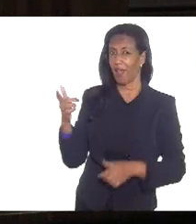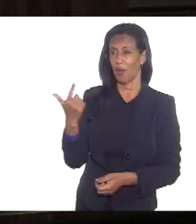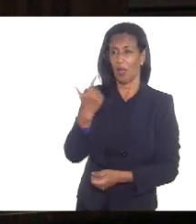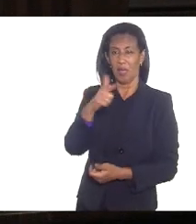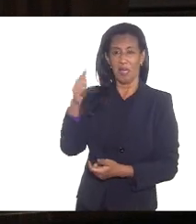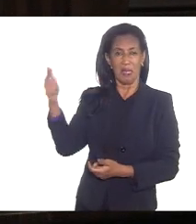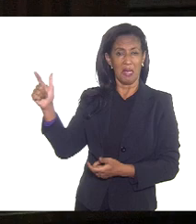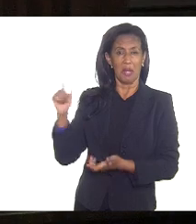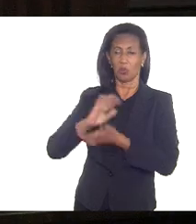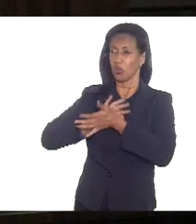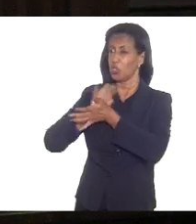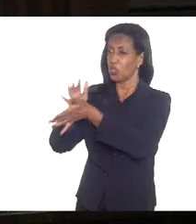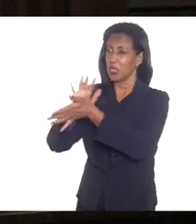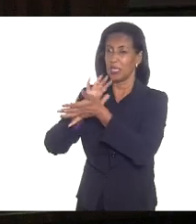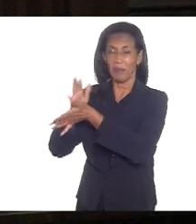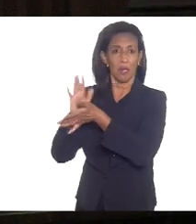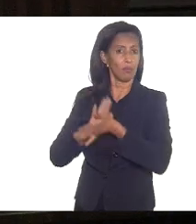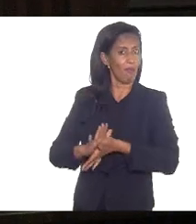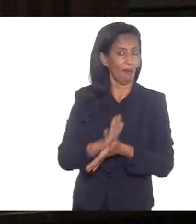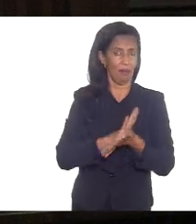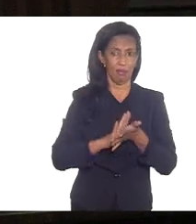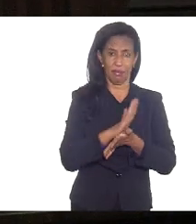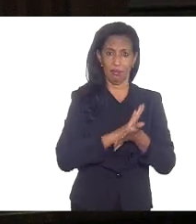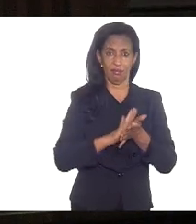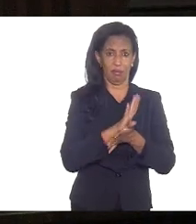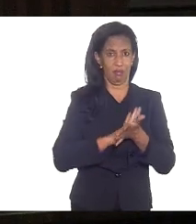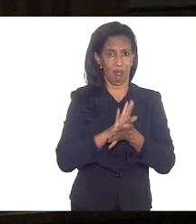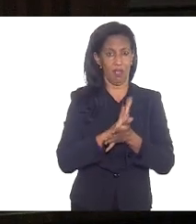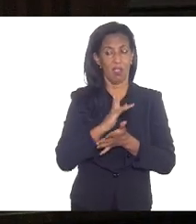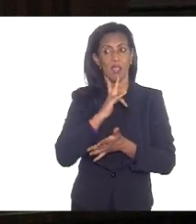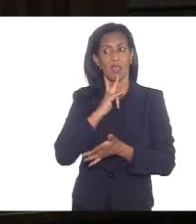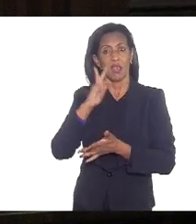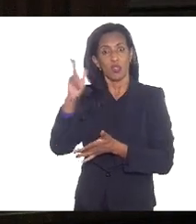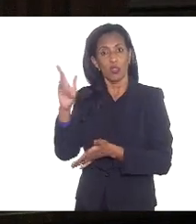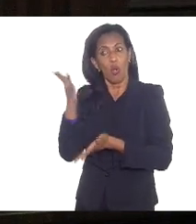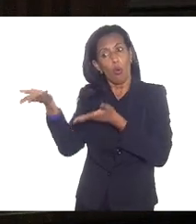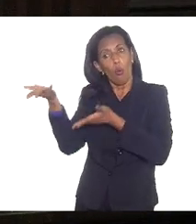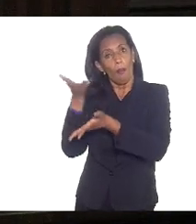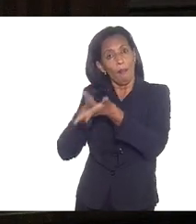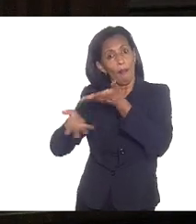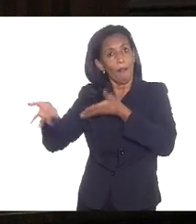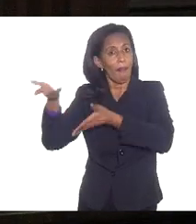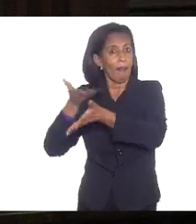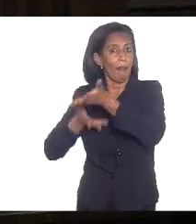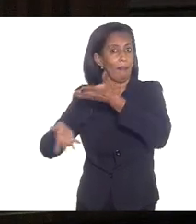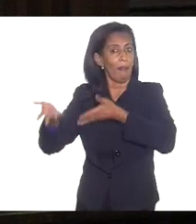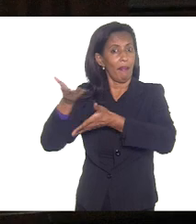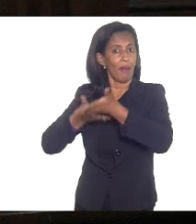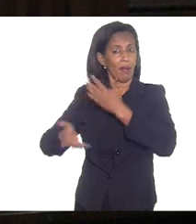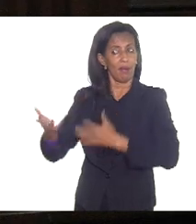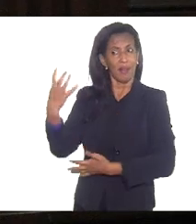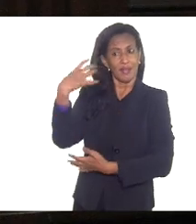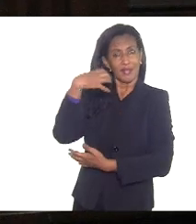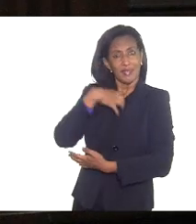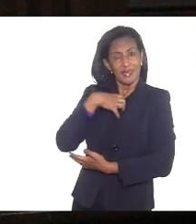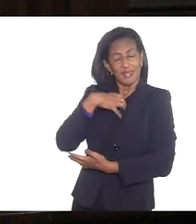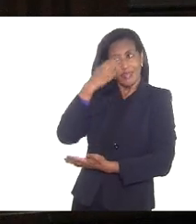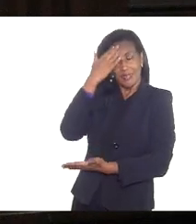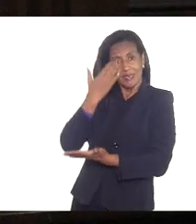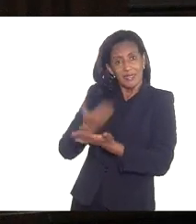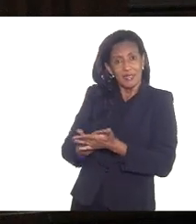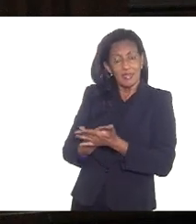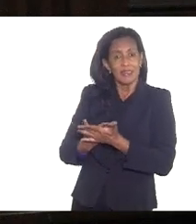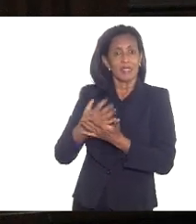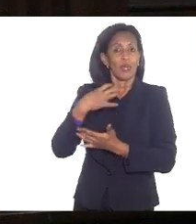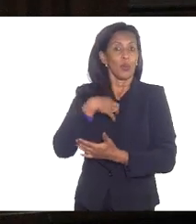sendo discriminatório, nada disso. Ele só está compartilhando com os seus aquilo que ele acredita,